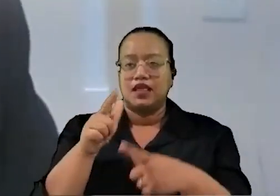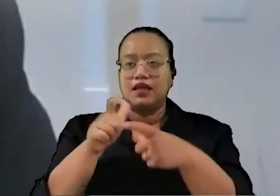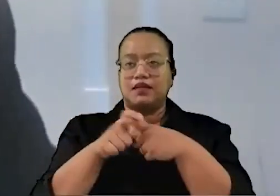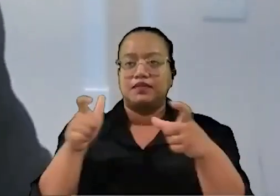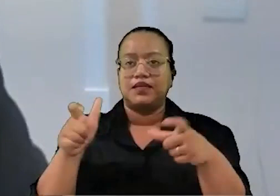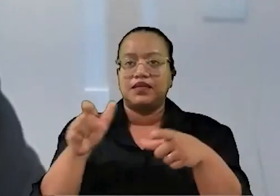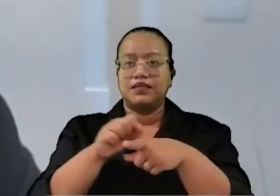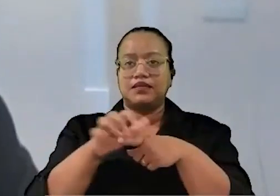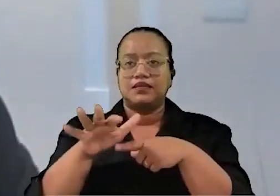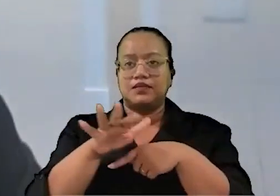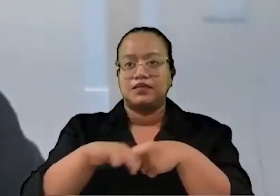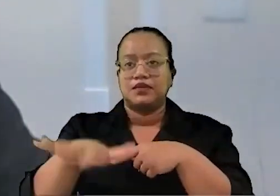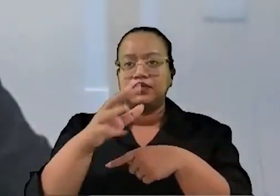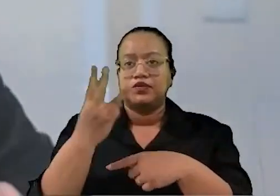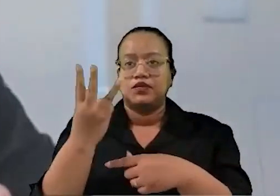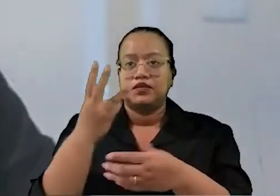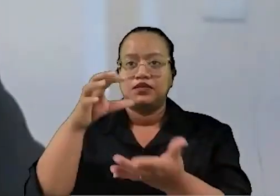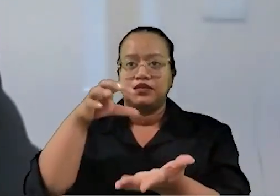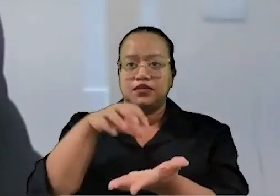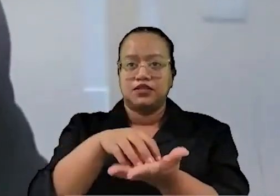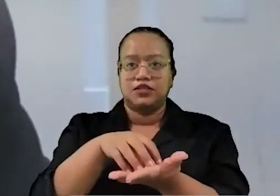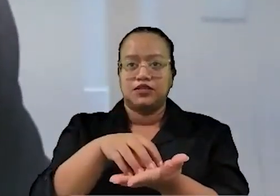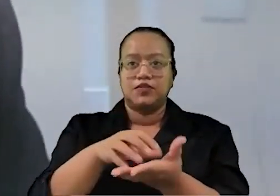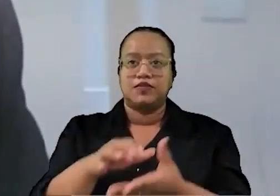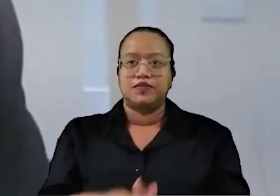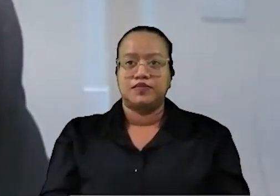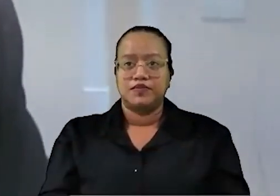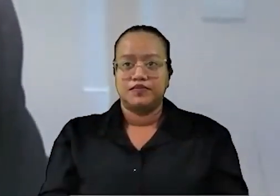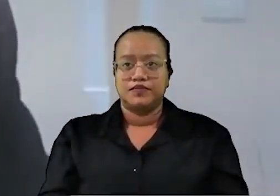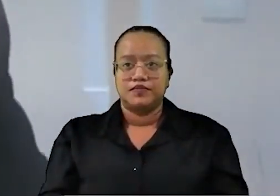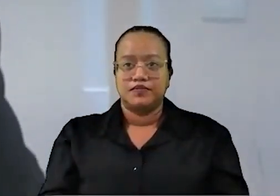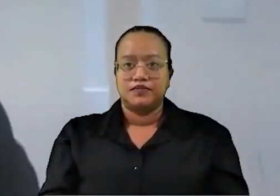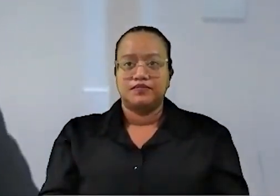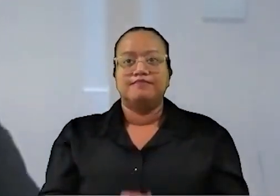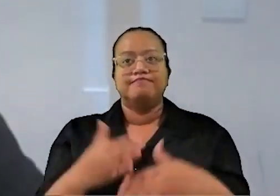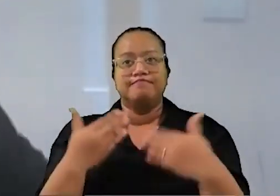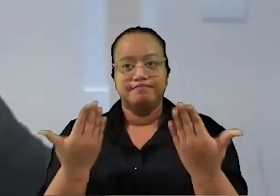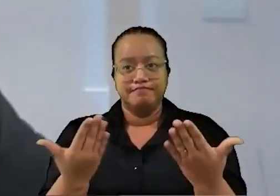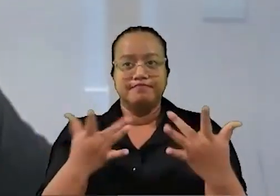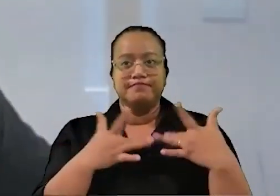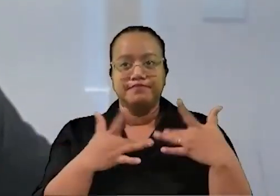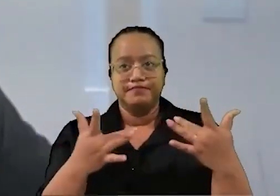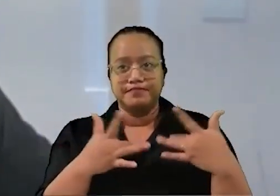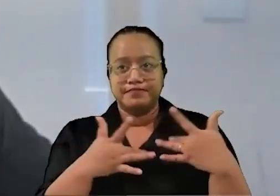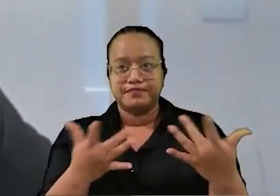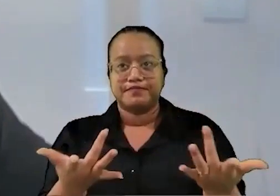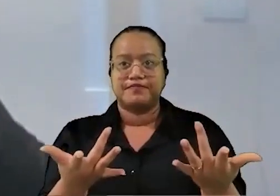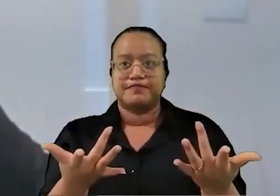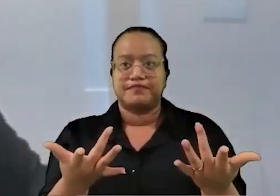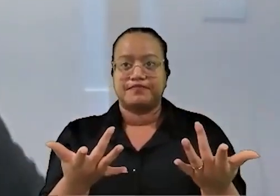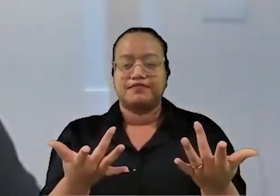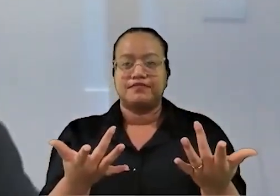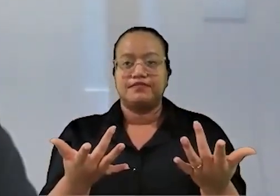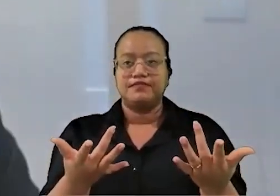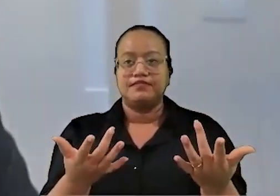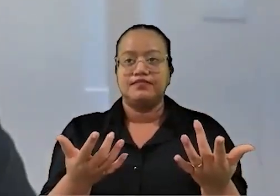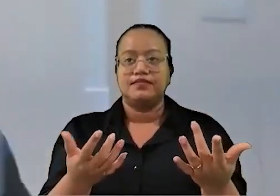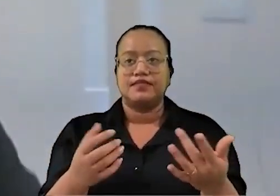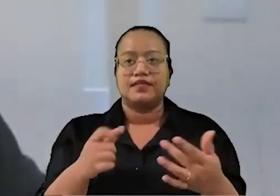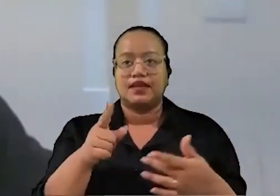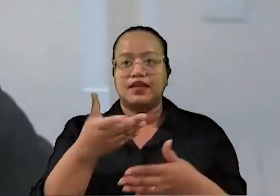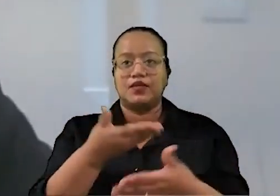Eu fico também à disposição, não sei se eu já interrompi, né, o compartilhamento, fico à disposição